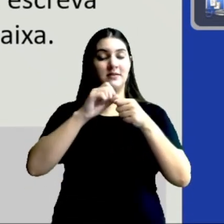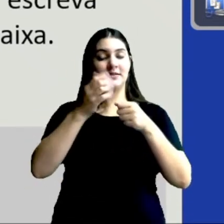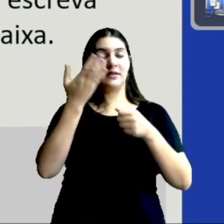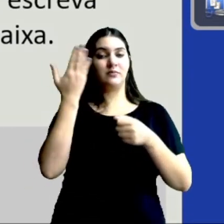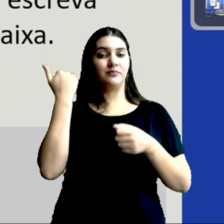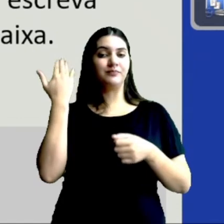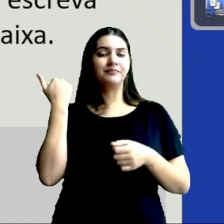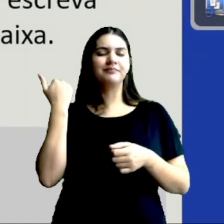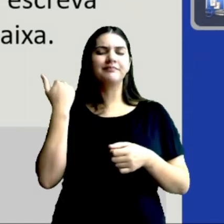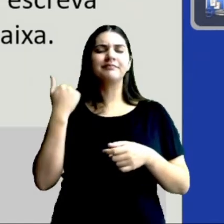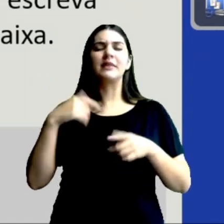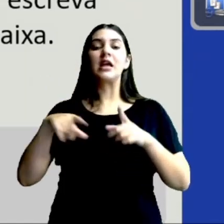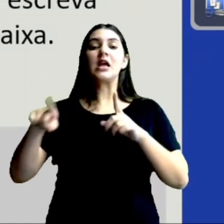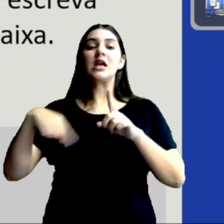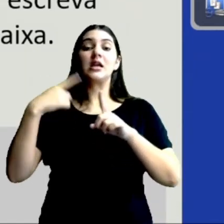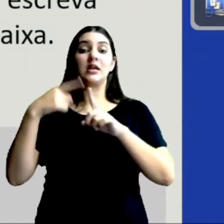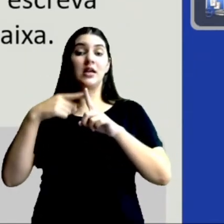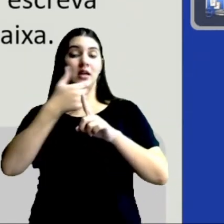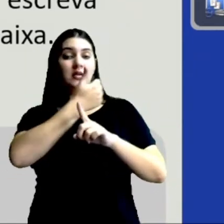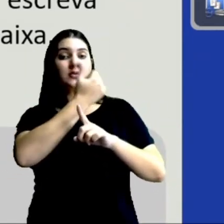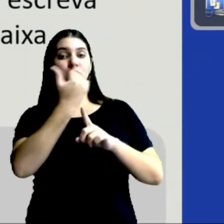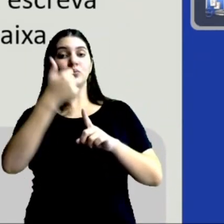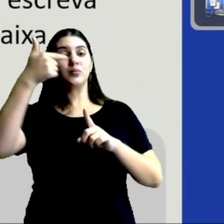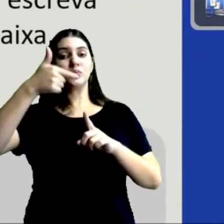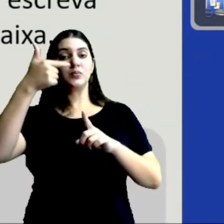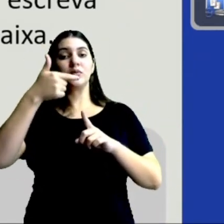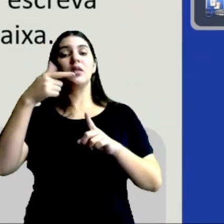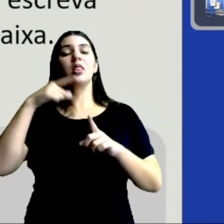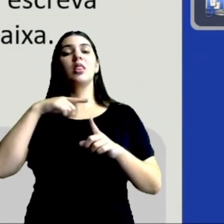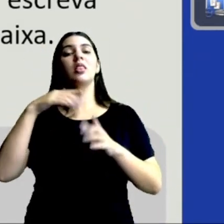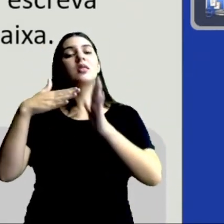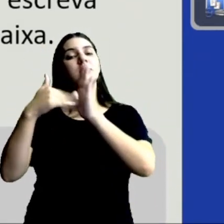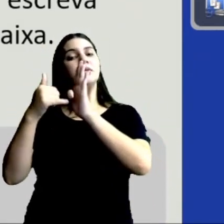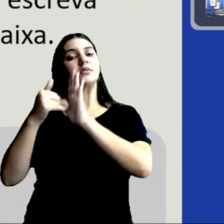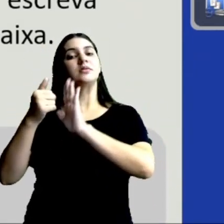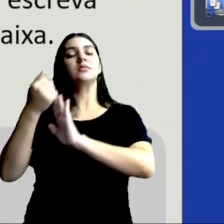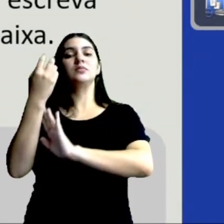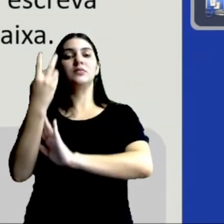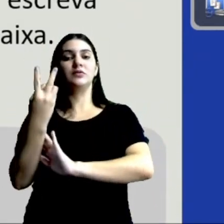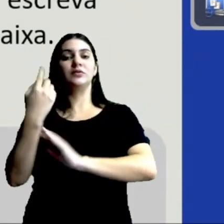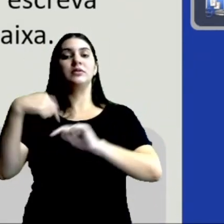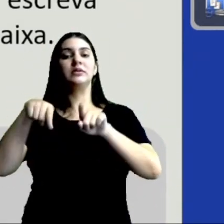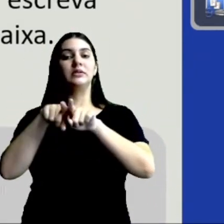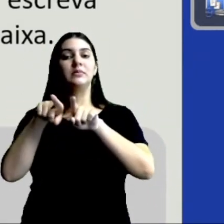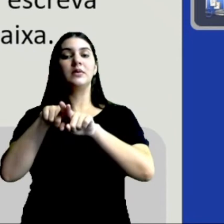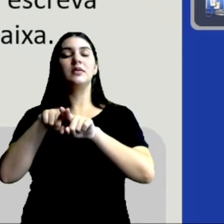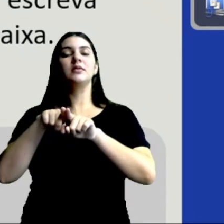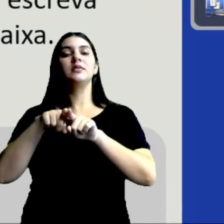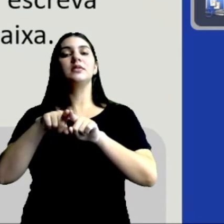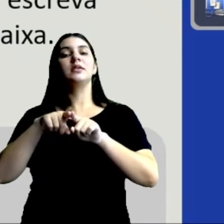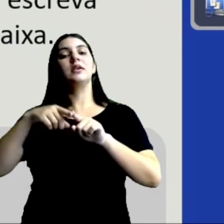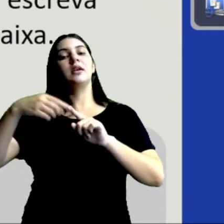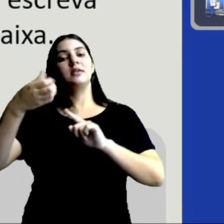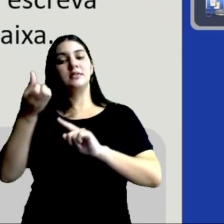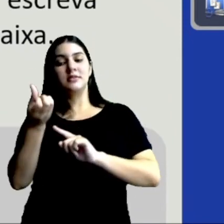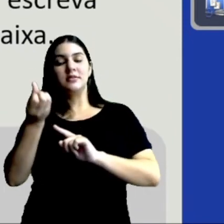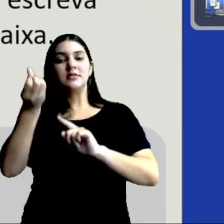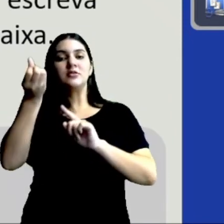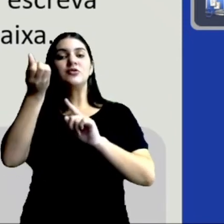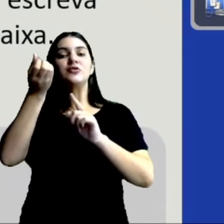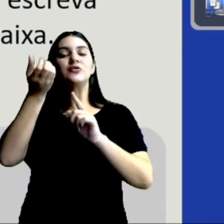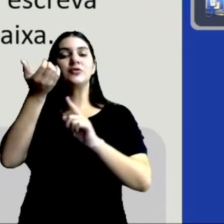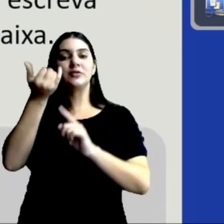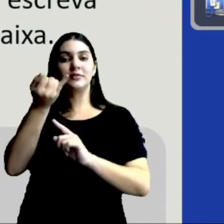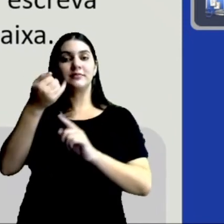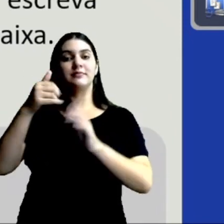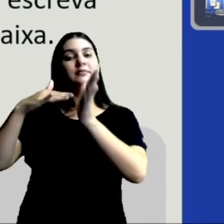outro lado, as 2 caixas que tinha, a gente tirou as 2, e das 6 canetas que tinha, a gente tirou as 2.